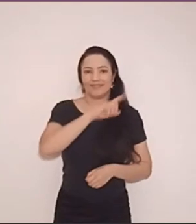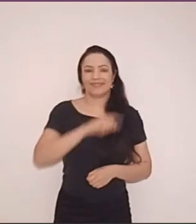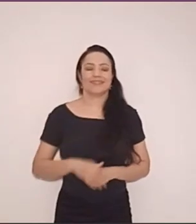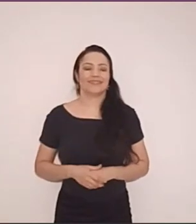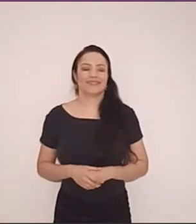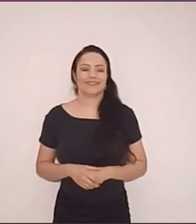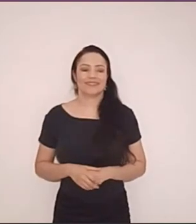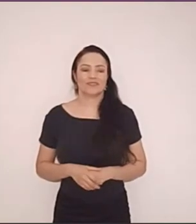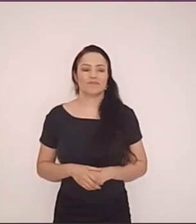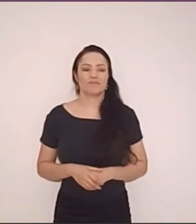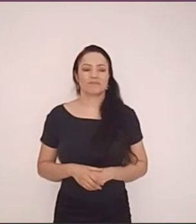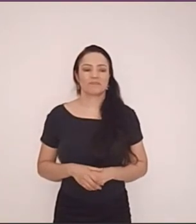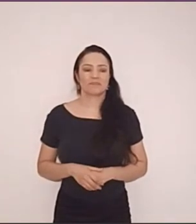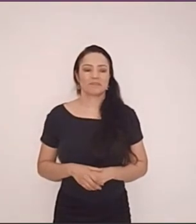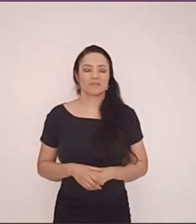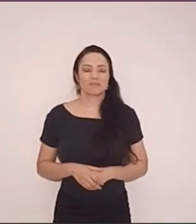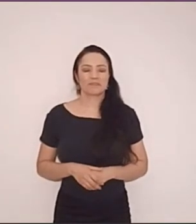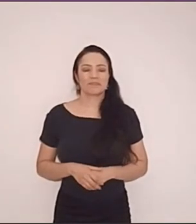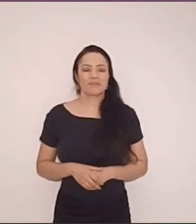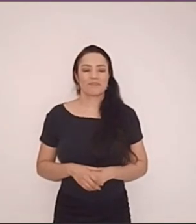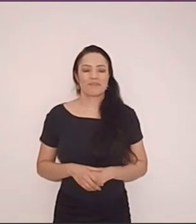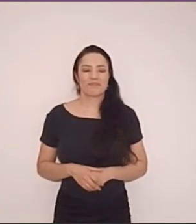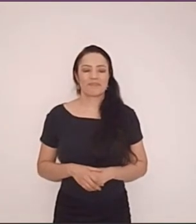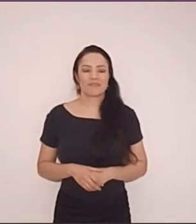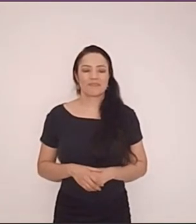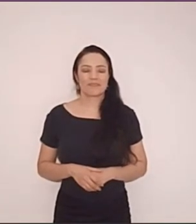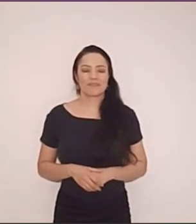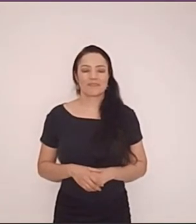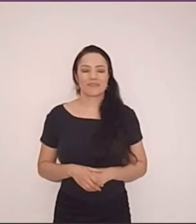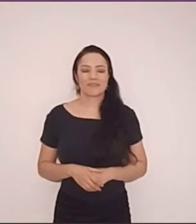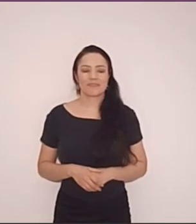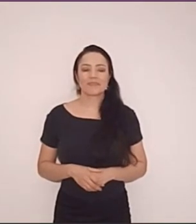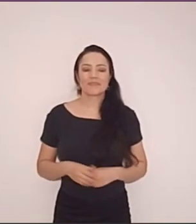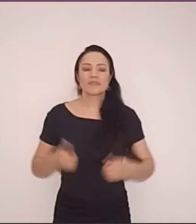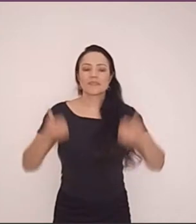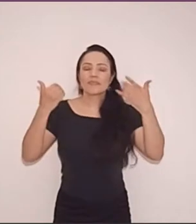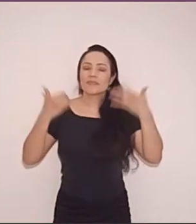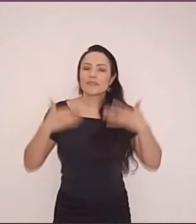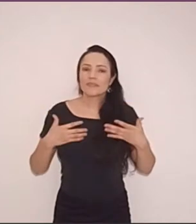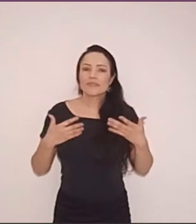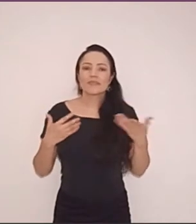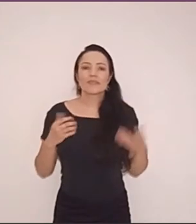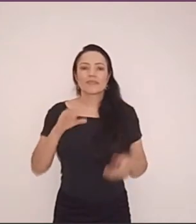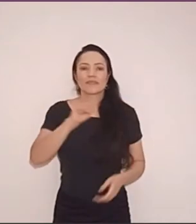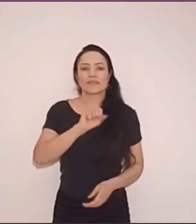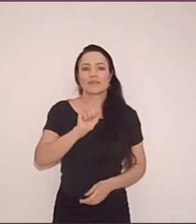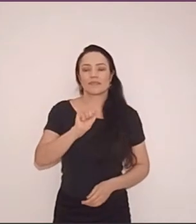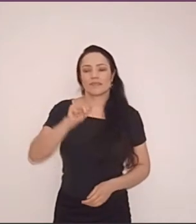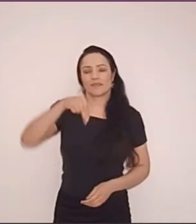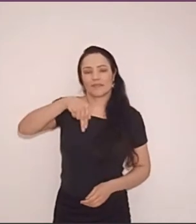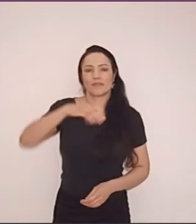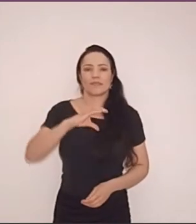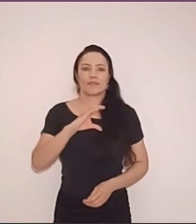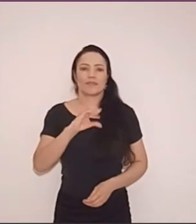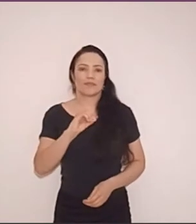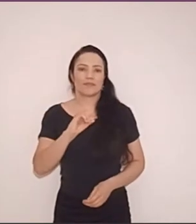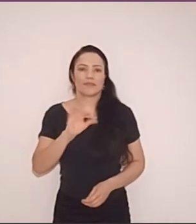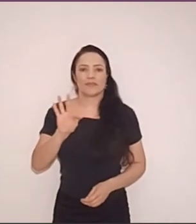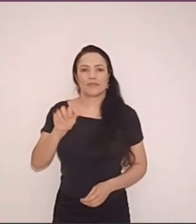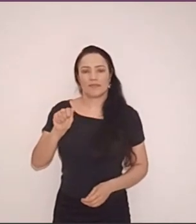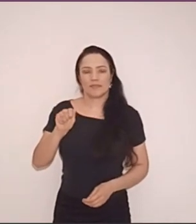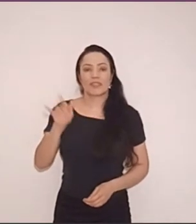voltando ter uma picotado aqui então como vinha falando então quando fala dos woofers e o